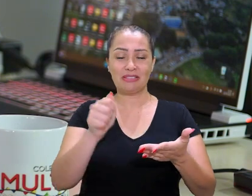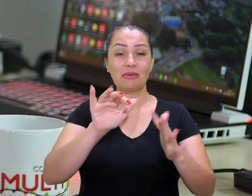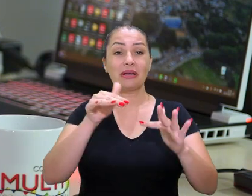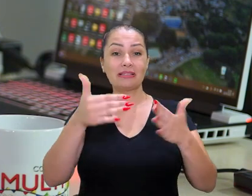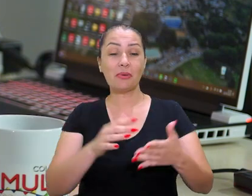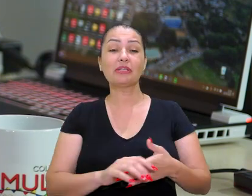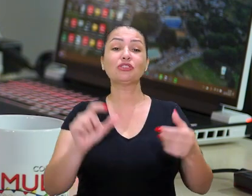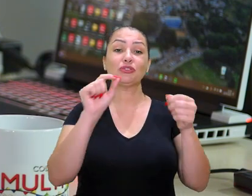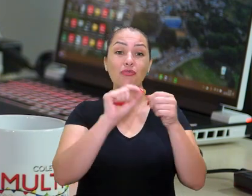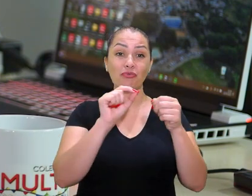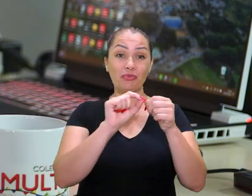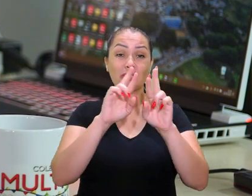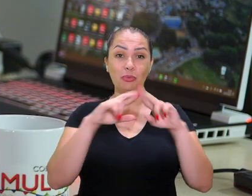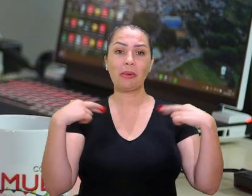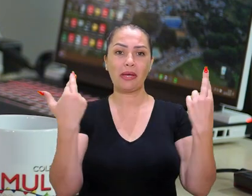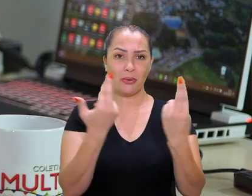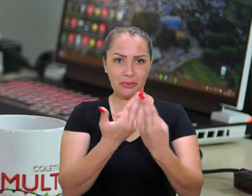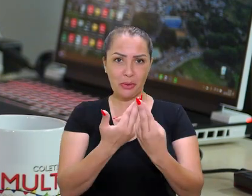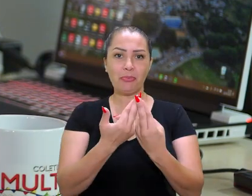novamente, inclusive a reunião aconteceu lá no Sesc,